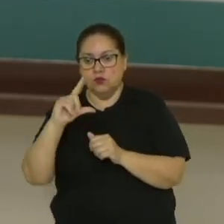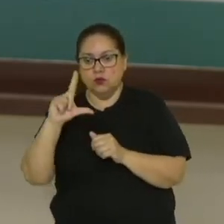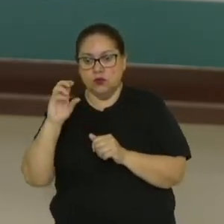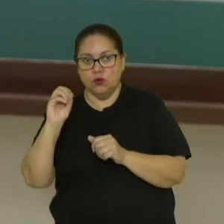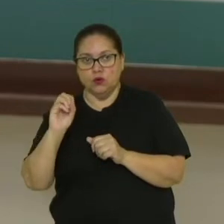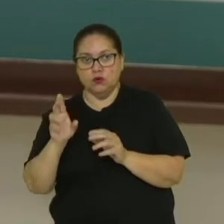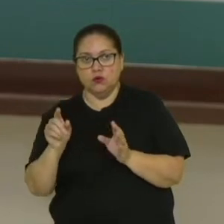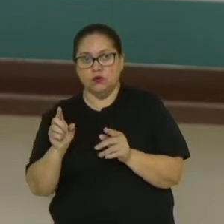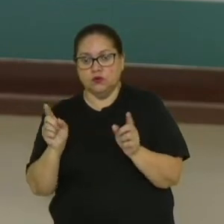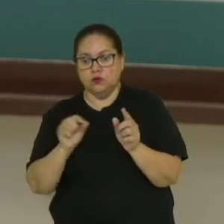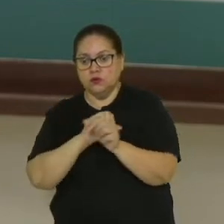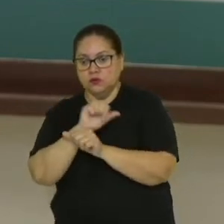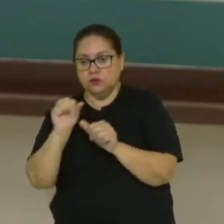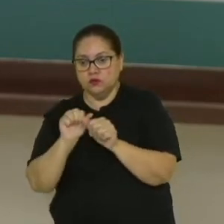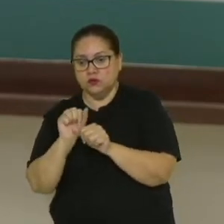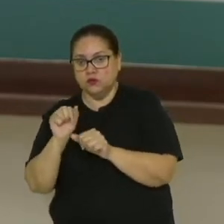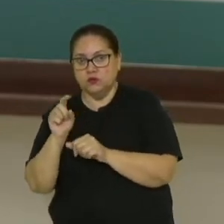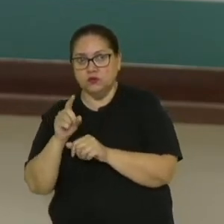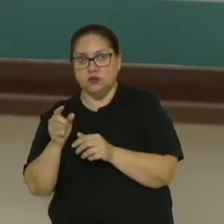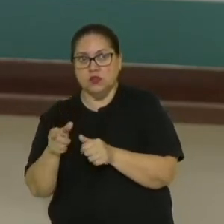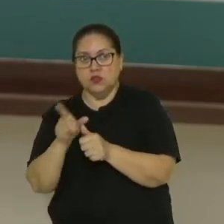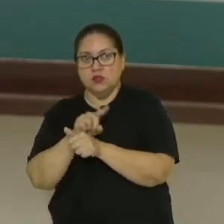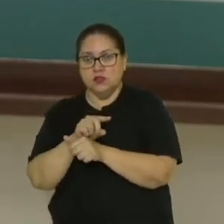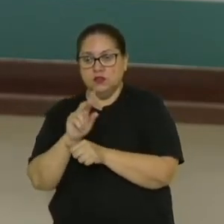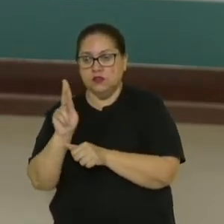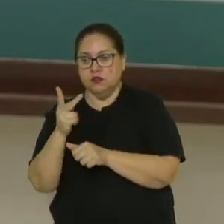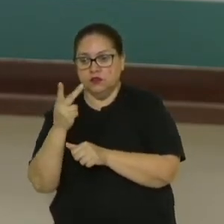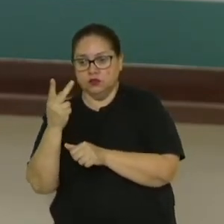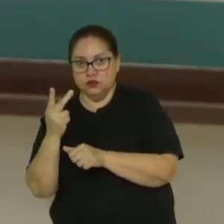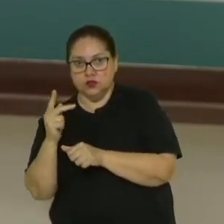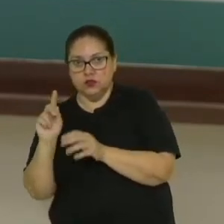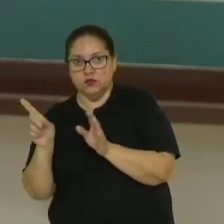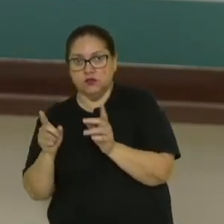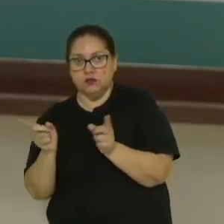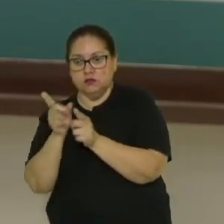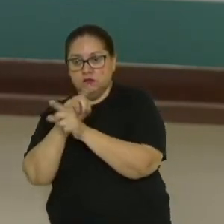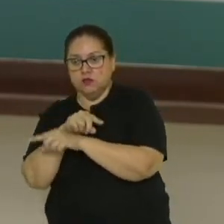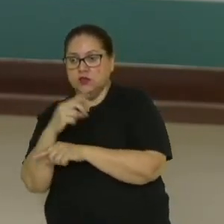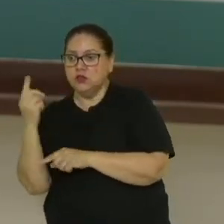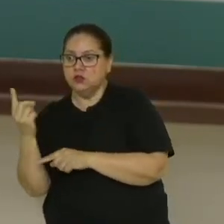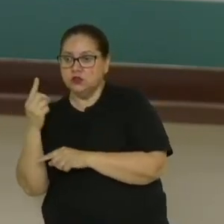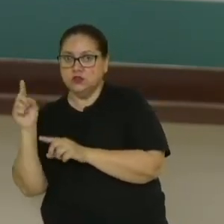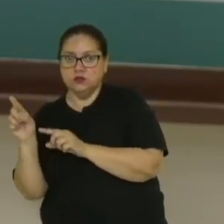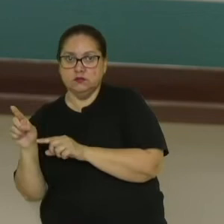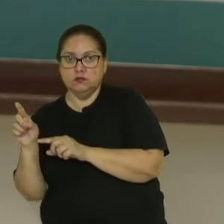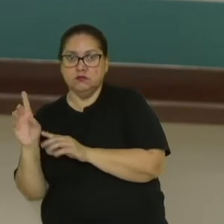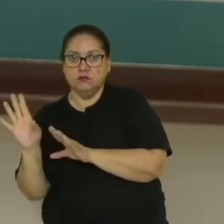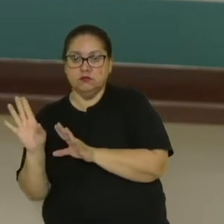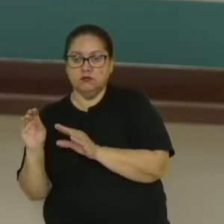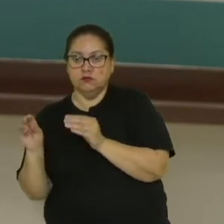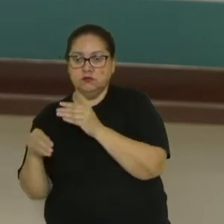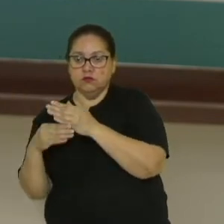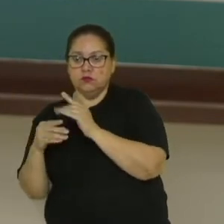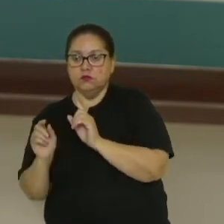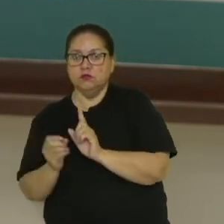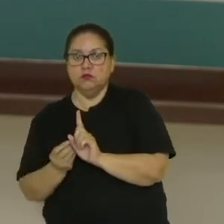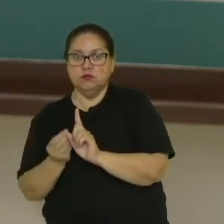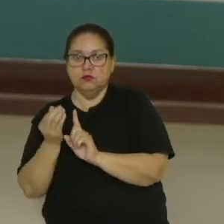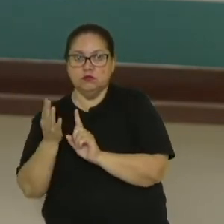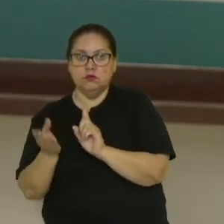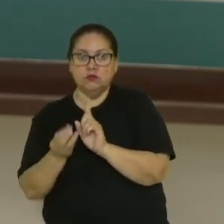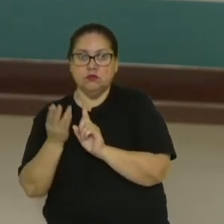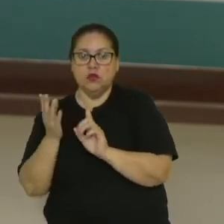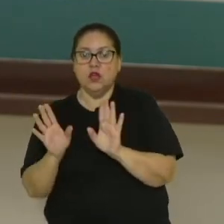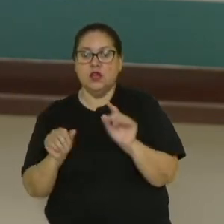ZnCl2. Então, a gente tem uma troca, o zinco com o cloro. Antes o cloro estava com o hidrogênio. E aí o hidrogênio acaba ficando sozinho lá na formação dos produtos. Então, a gente tem